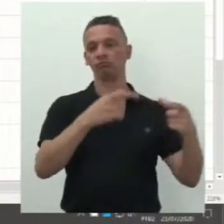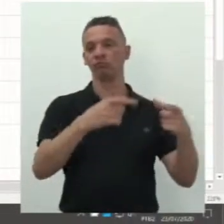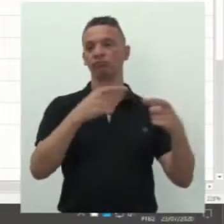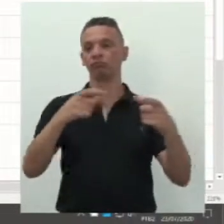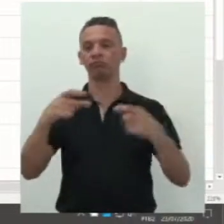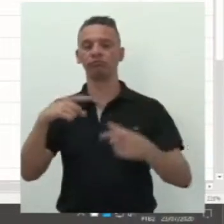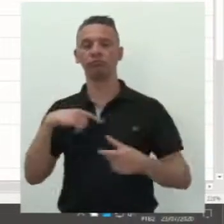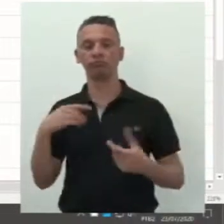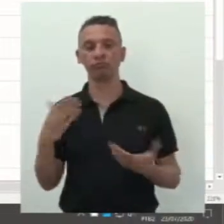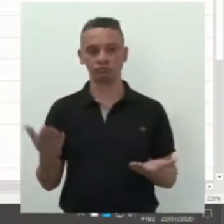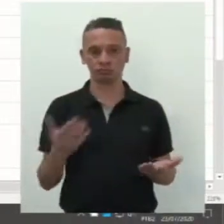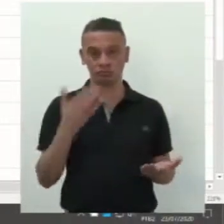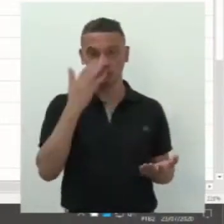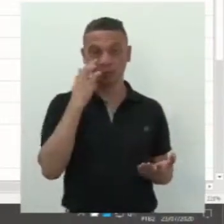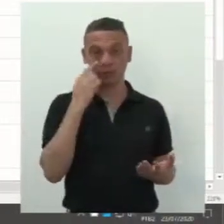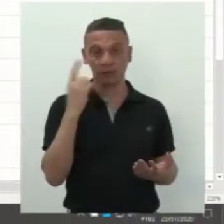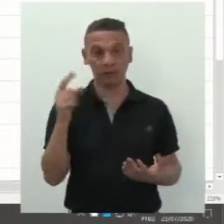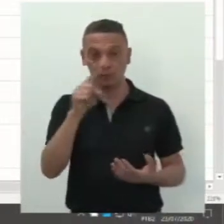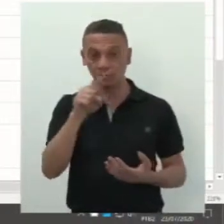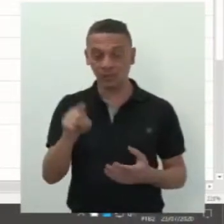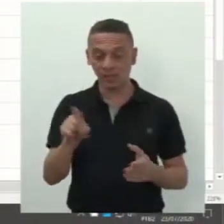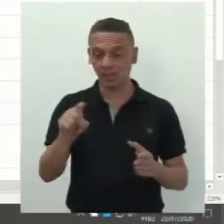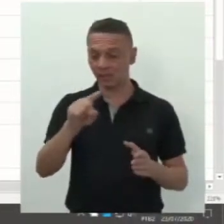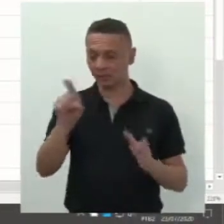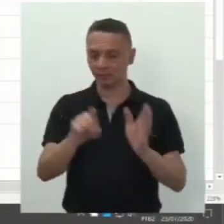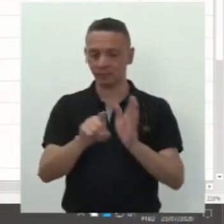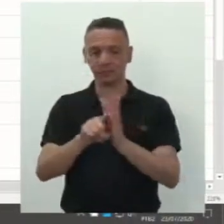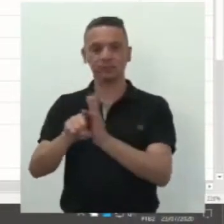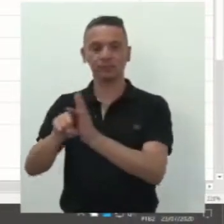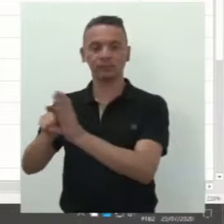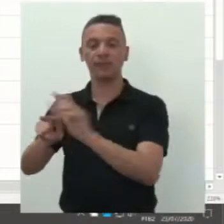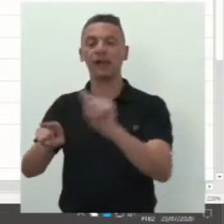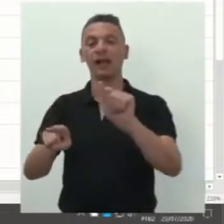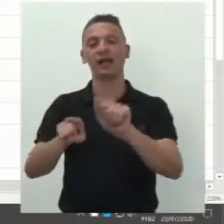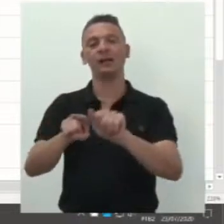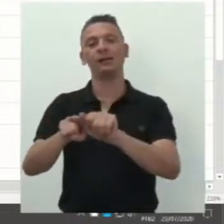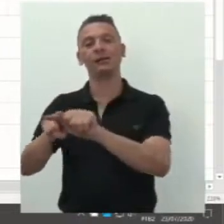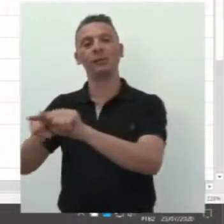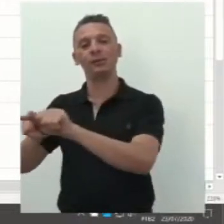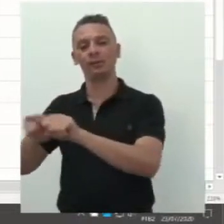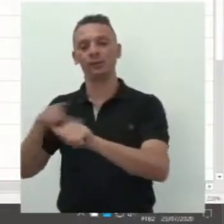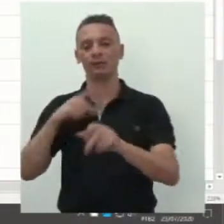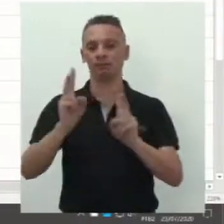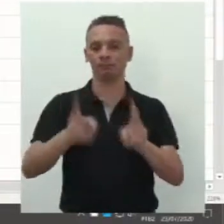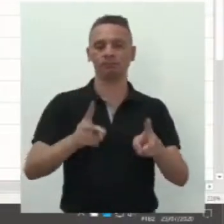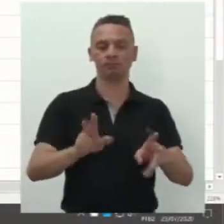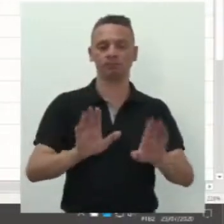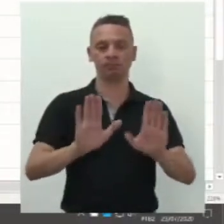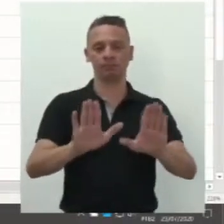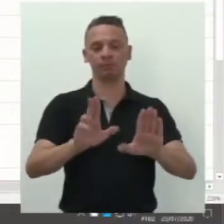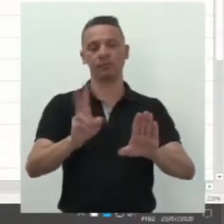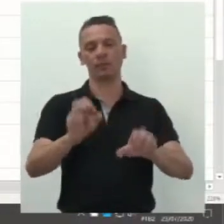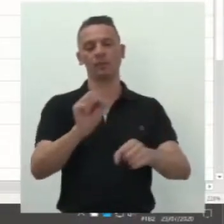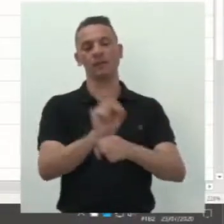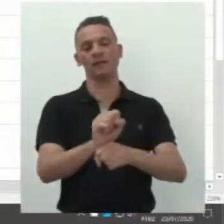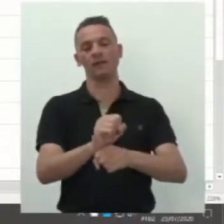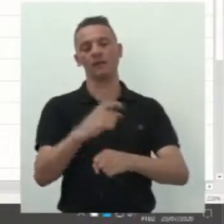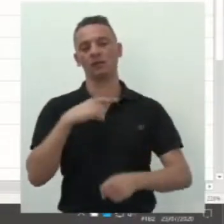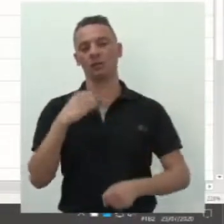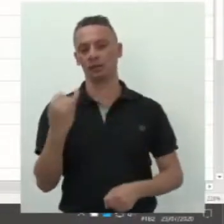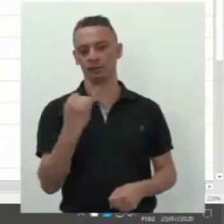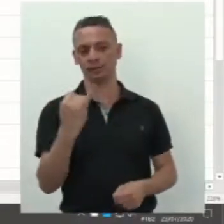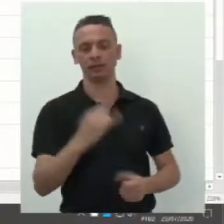na coluna Z já. A coluna A ela está aparecendo ali, ela está fixa ainda. Estou na coluna